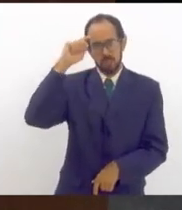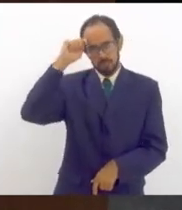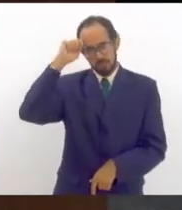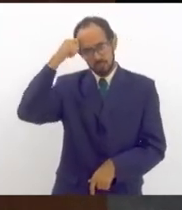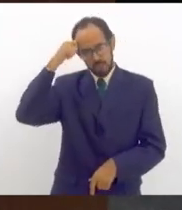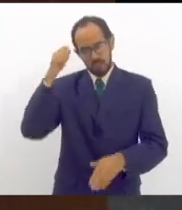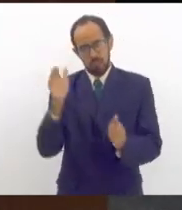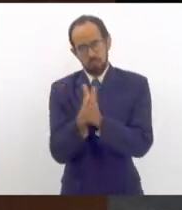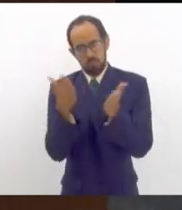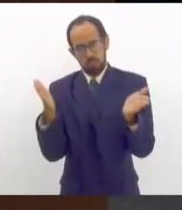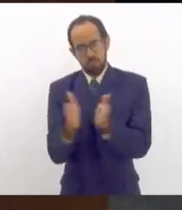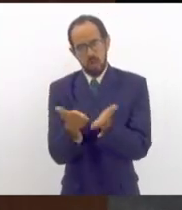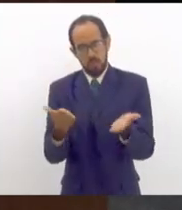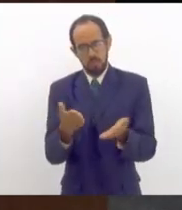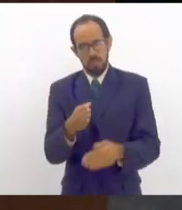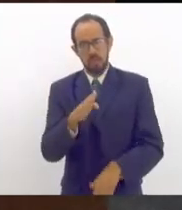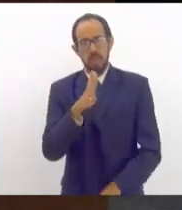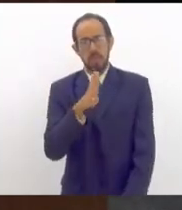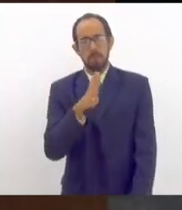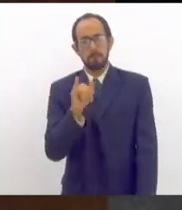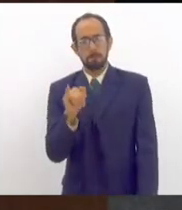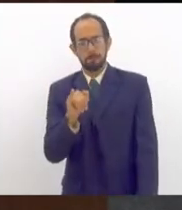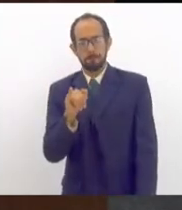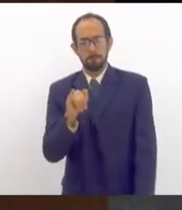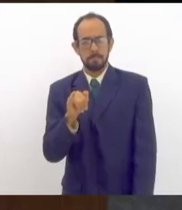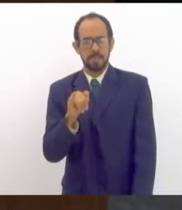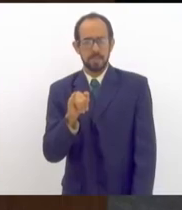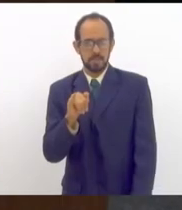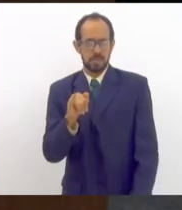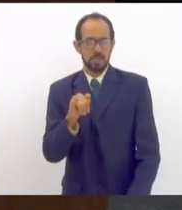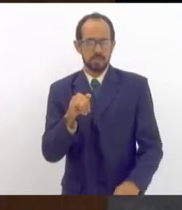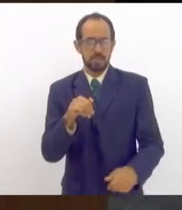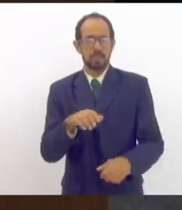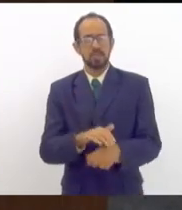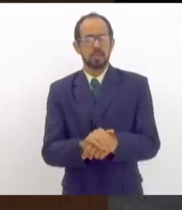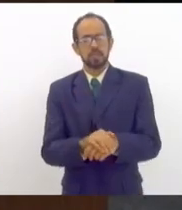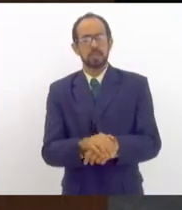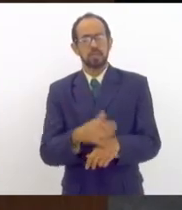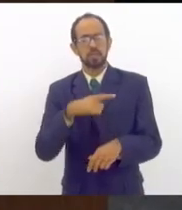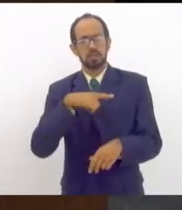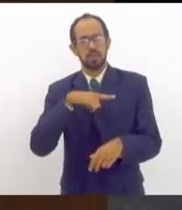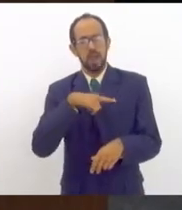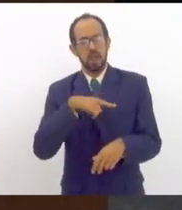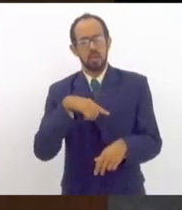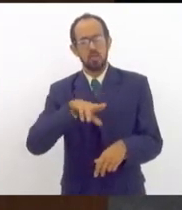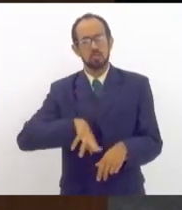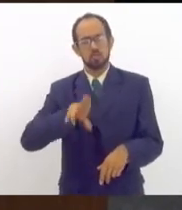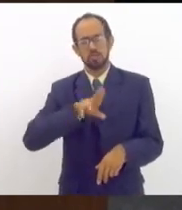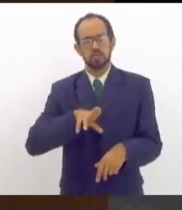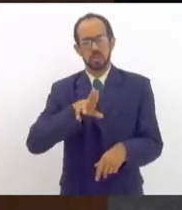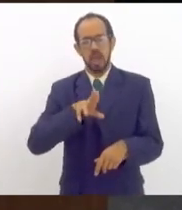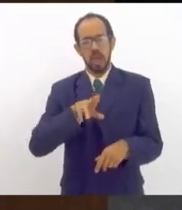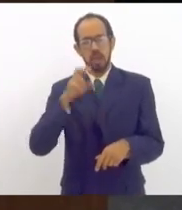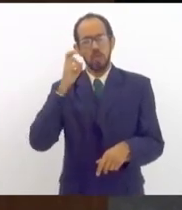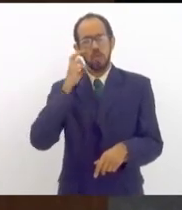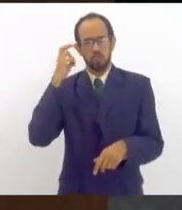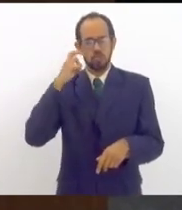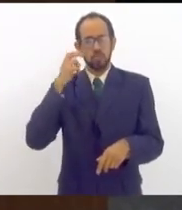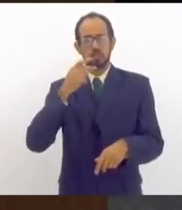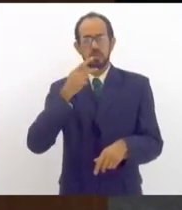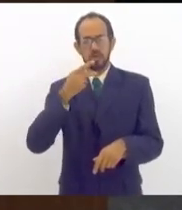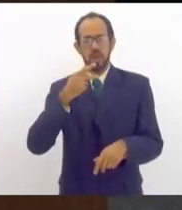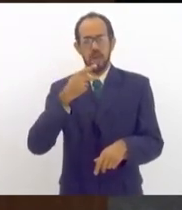pobre bissexual que vem na favela e da Periferia e que usa a cultura para expressar às vezes